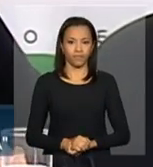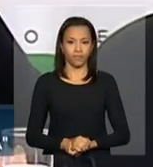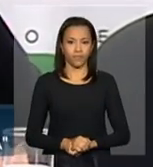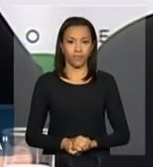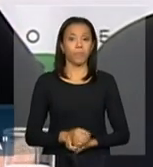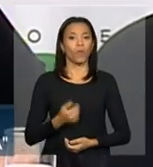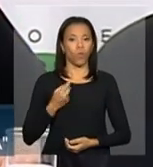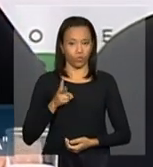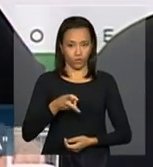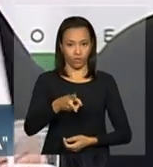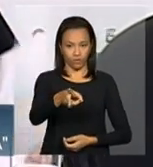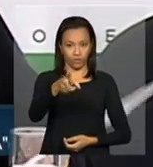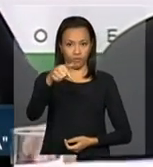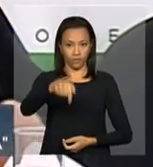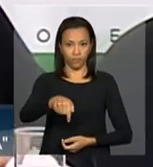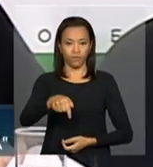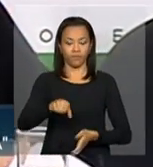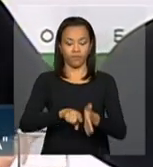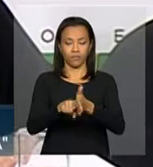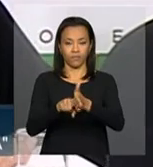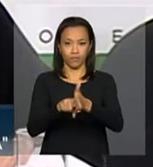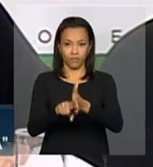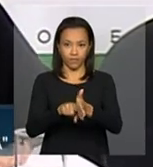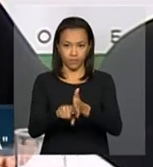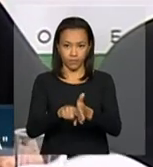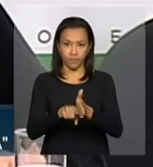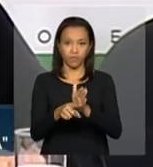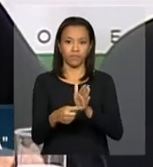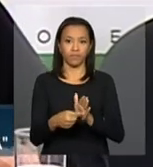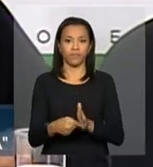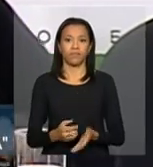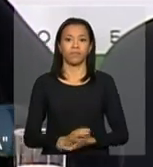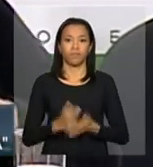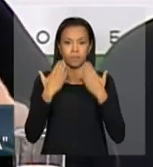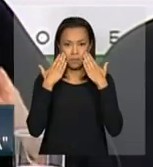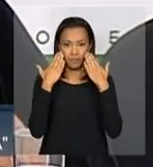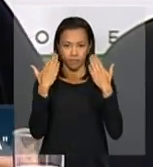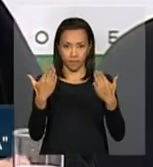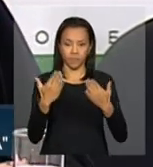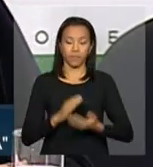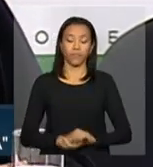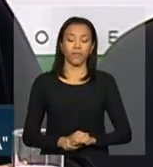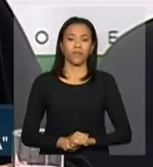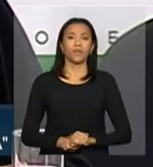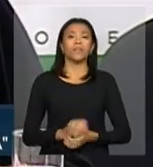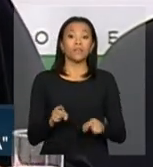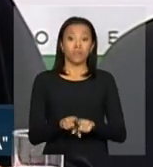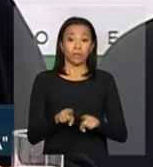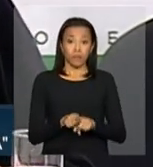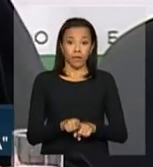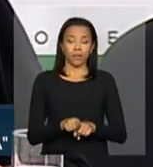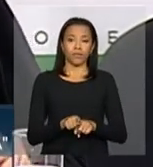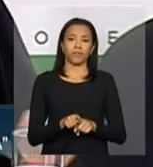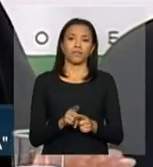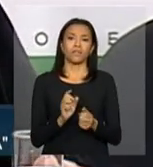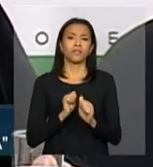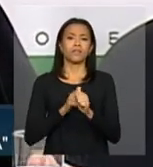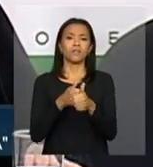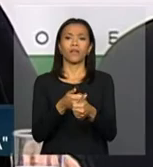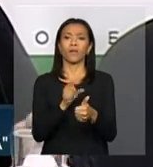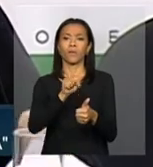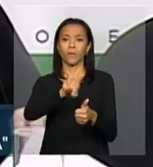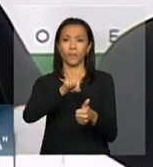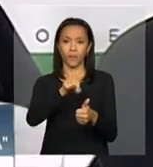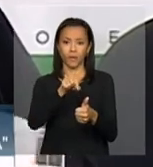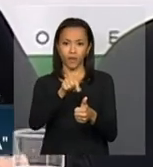Indo à frente, com relação a essa questão, segue o mesmo padrão com relação